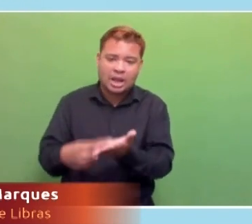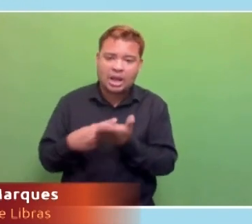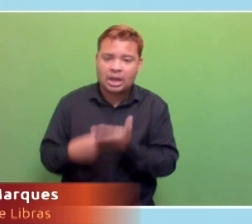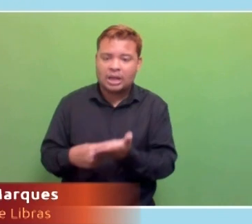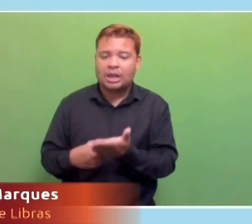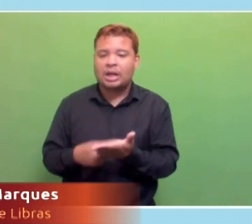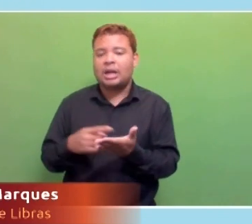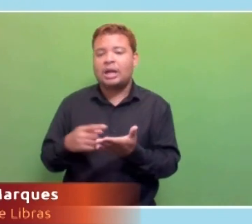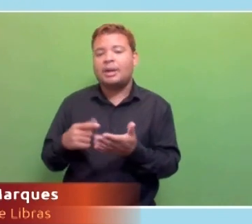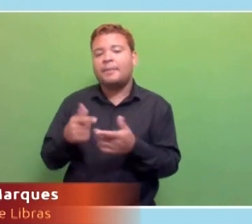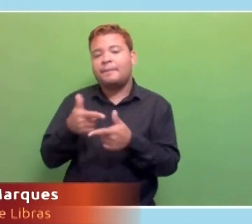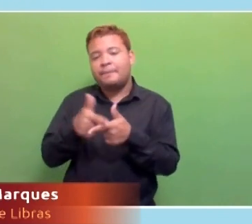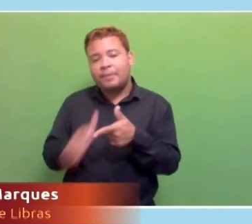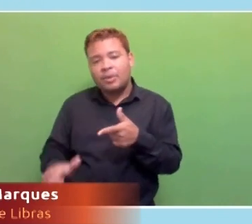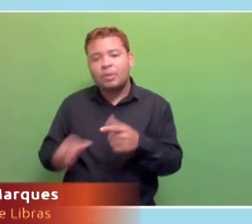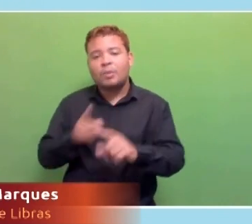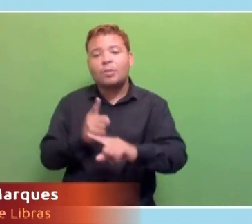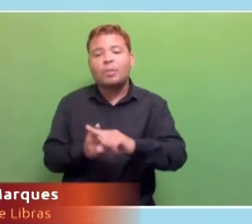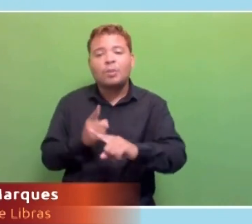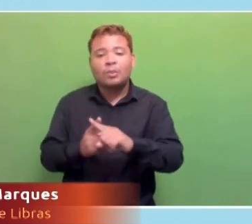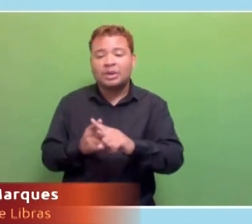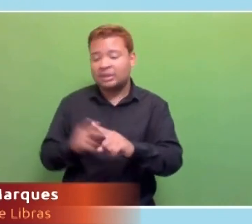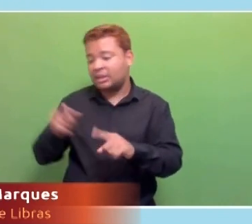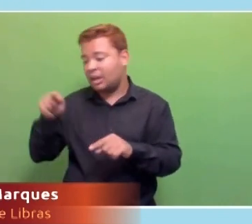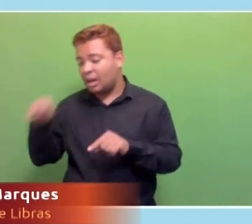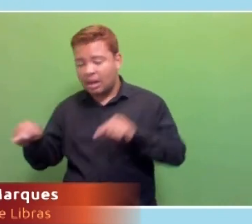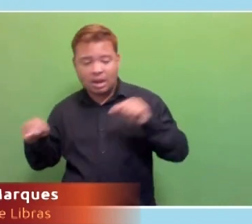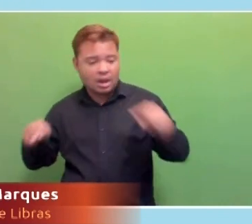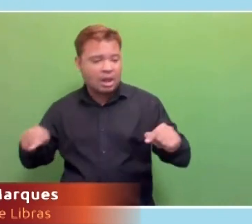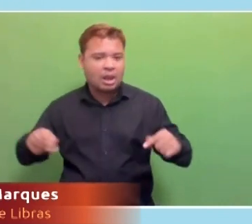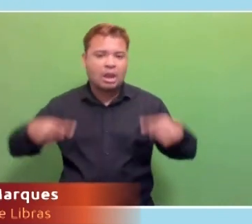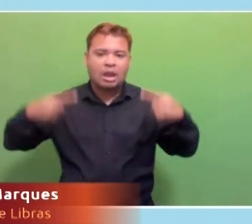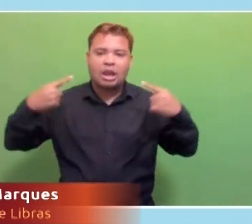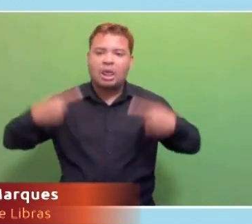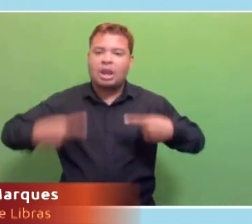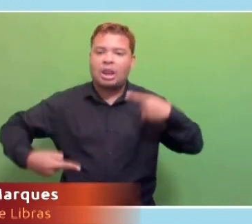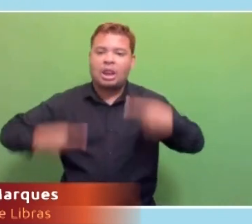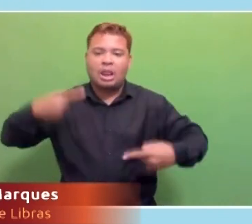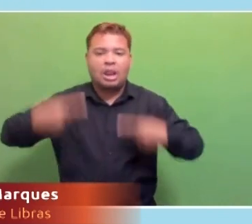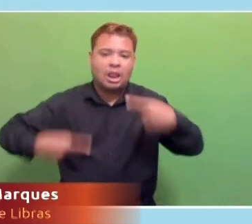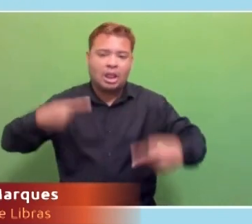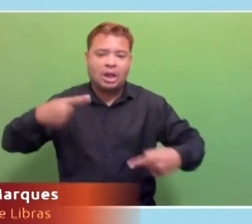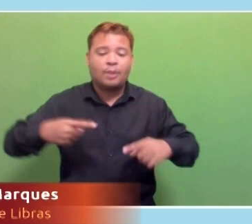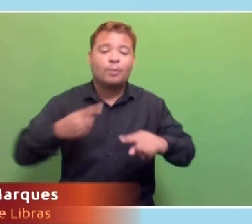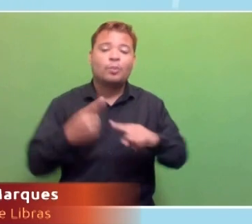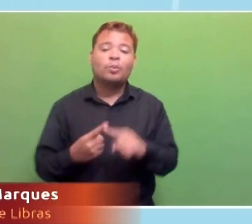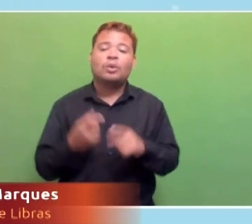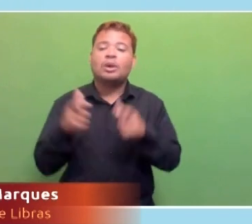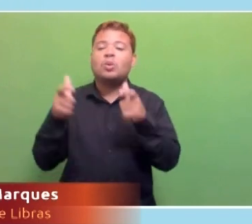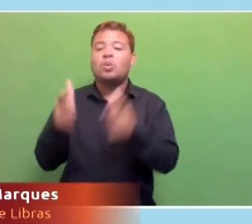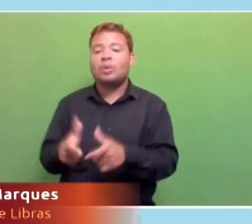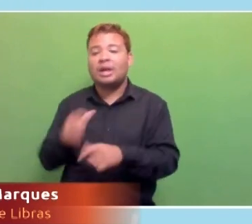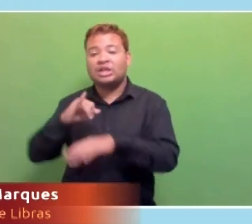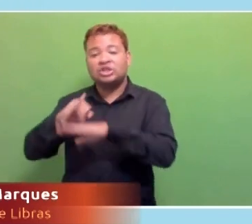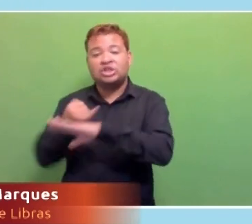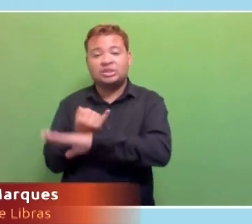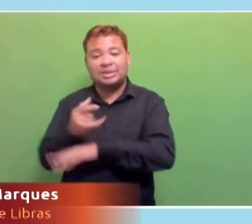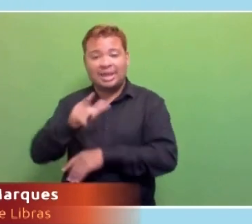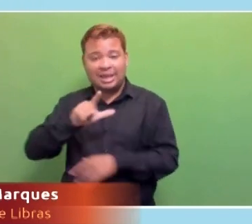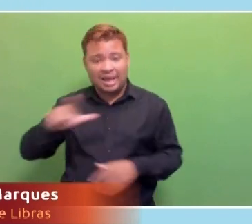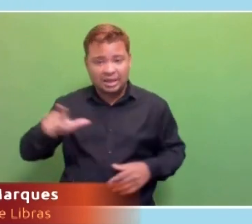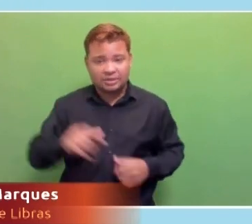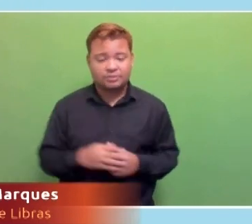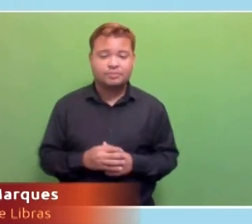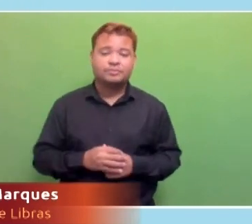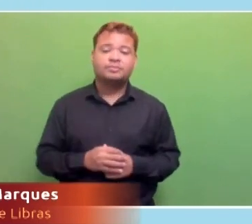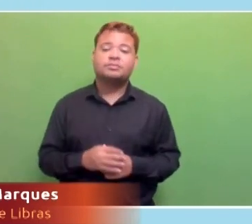de agressividade dos dois lados, pelo status de Jerusalém Leste. E, sobretudo, há uma presença forte